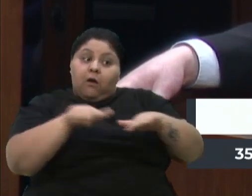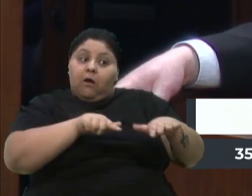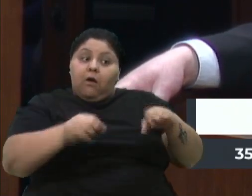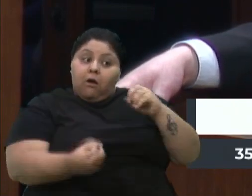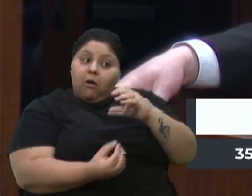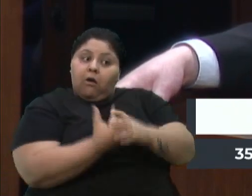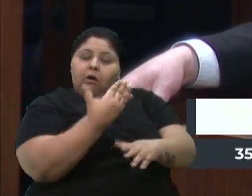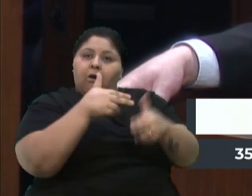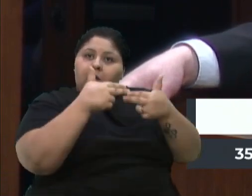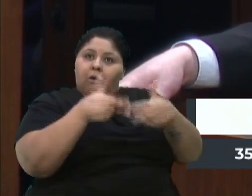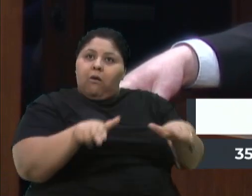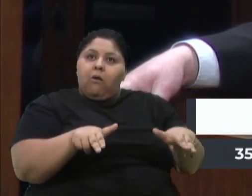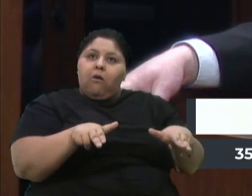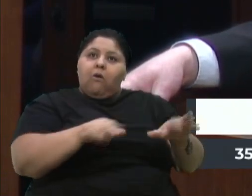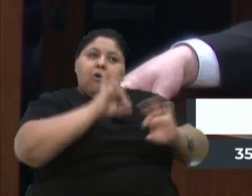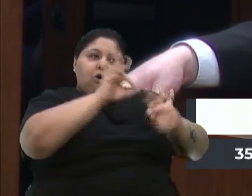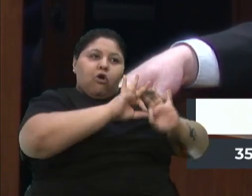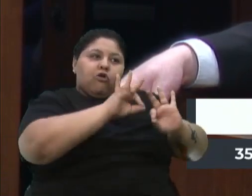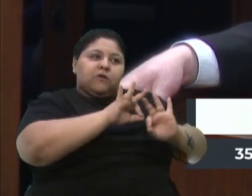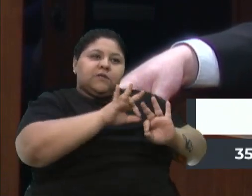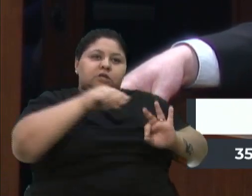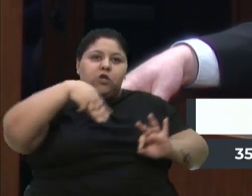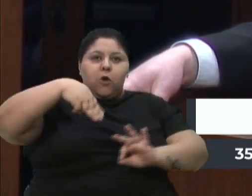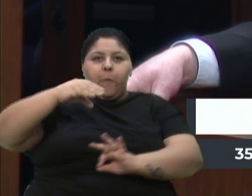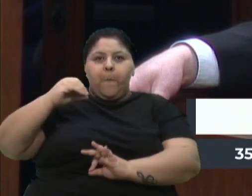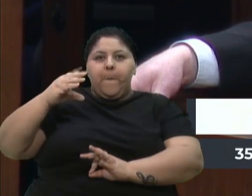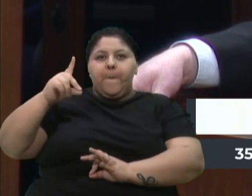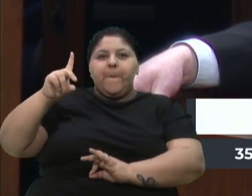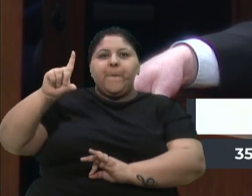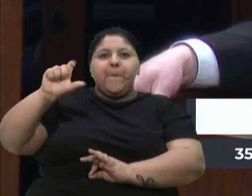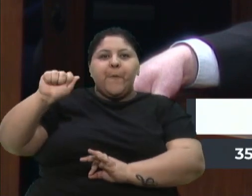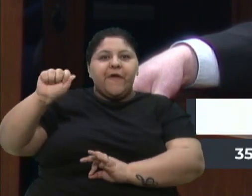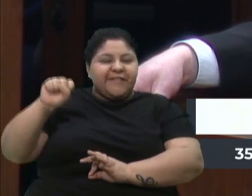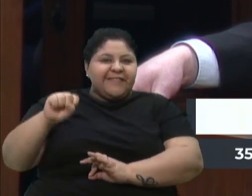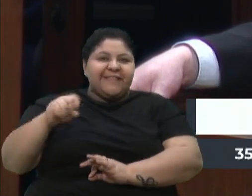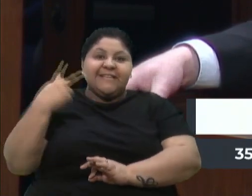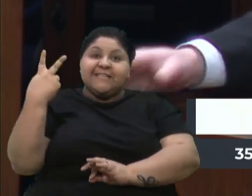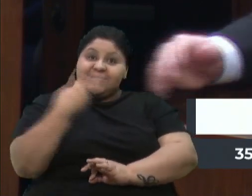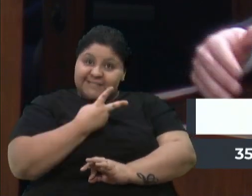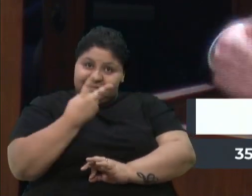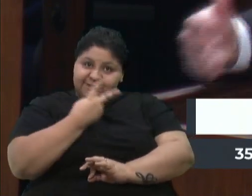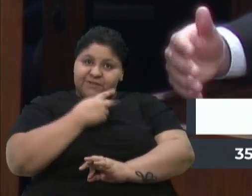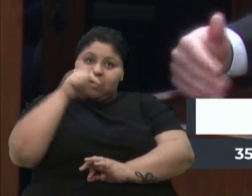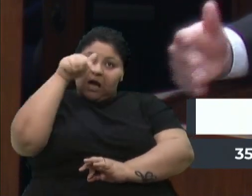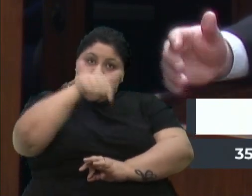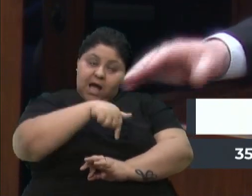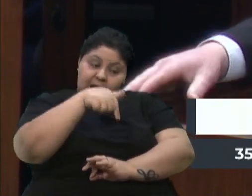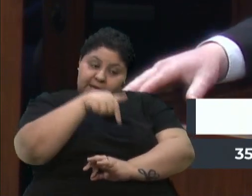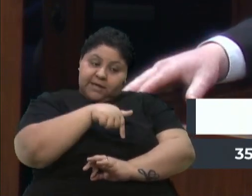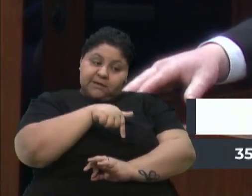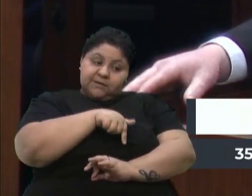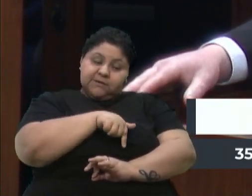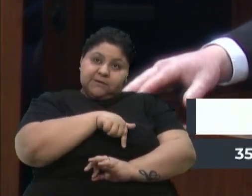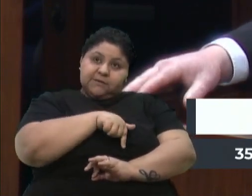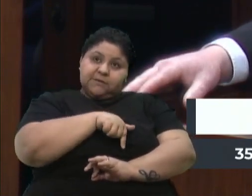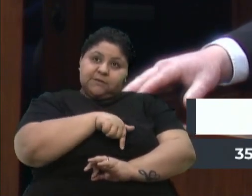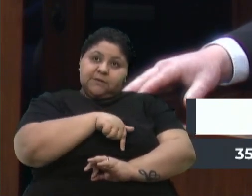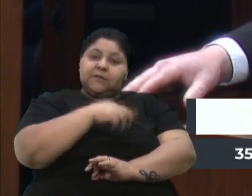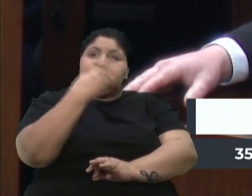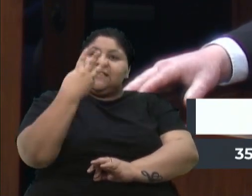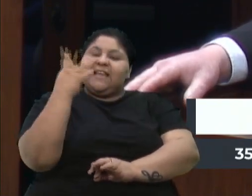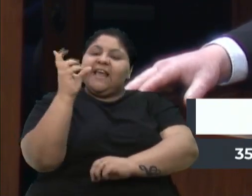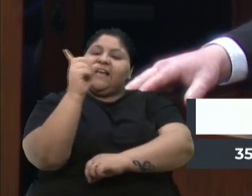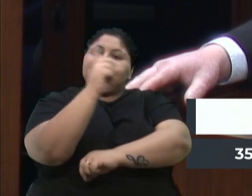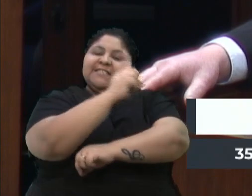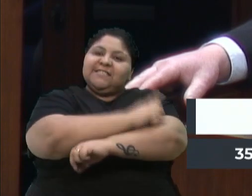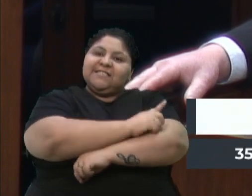Concerto de Moda, 2ª edição. O ano passado foi nos pavilhões da Festa da Uva, esse ano vai mudar um pouquinho a dinâmica, serão 3 dias